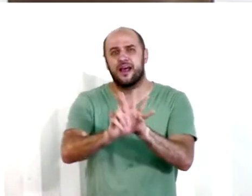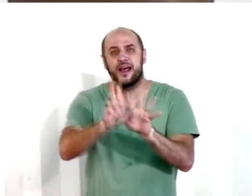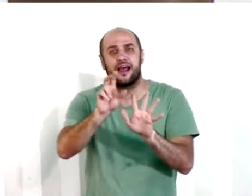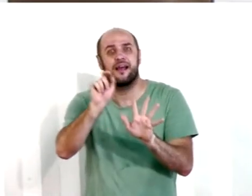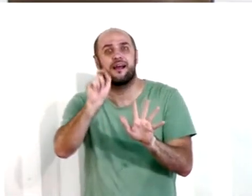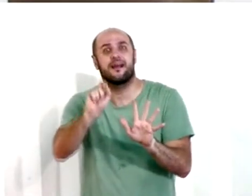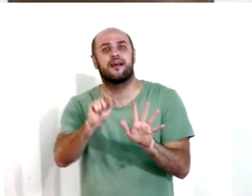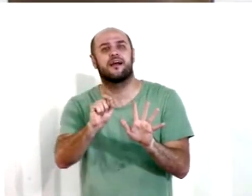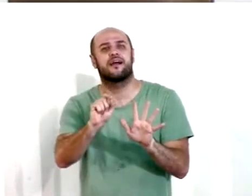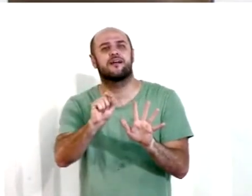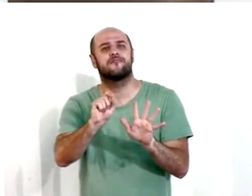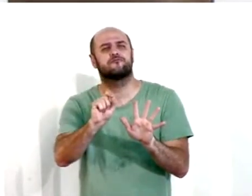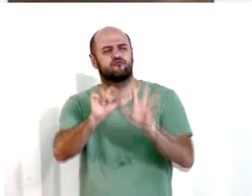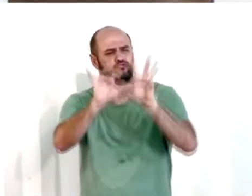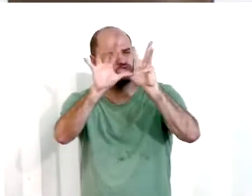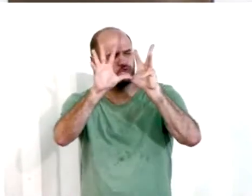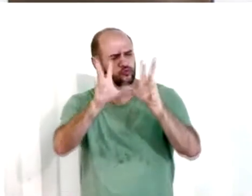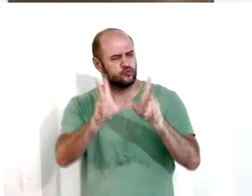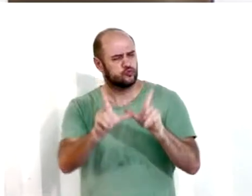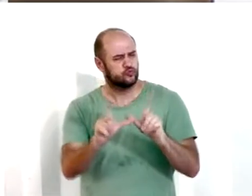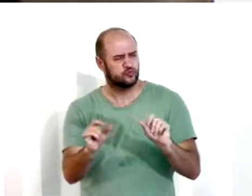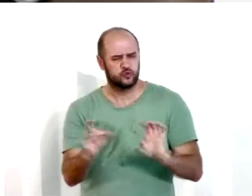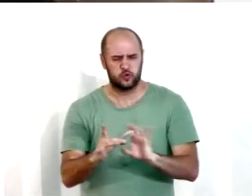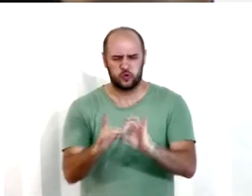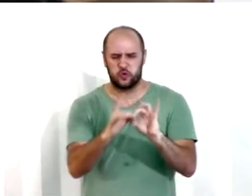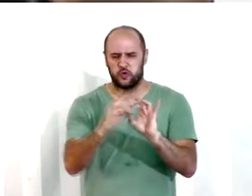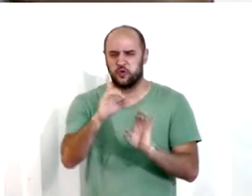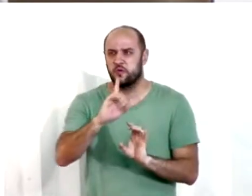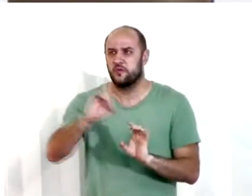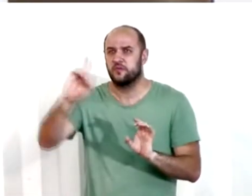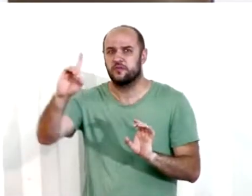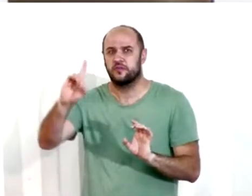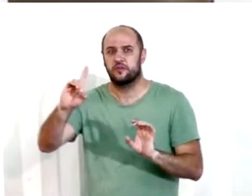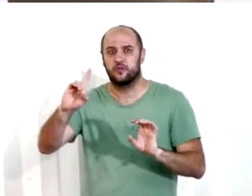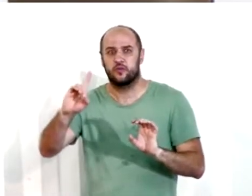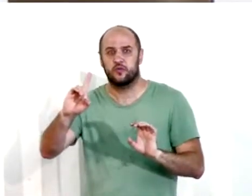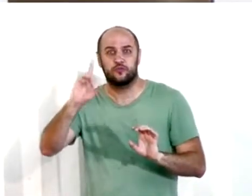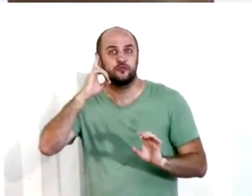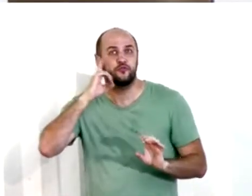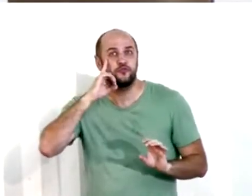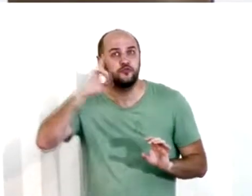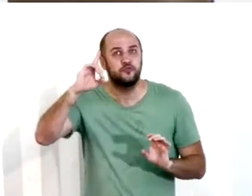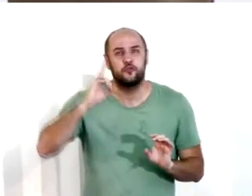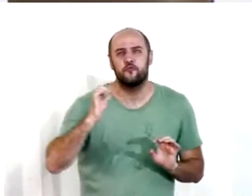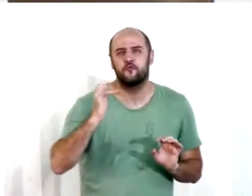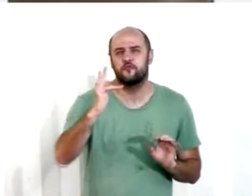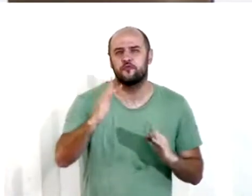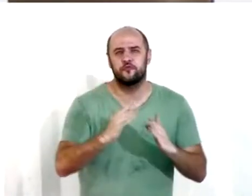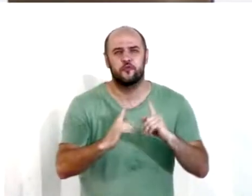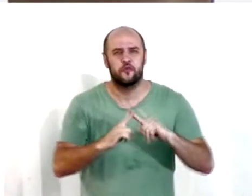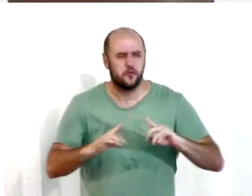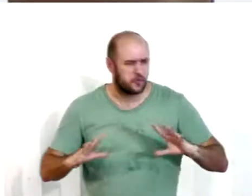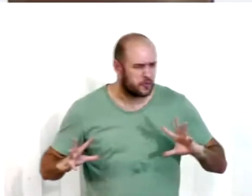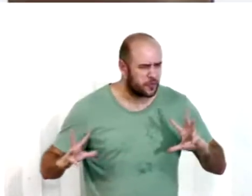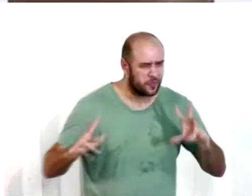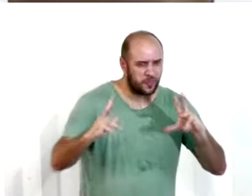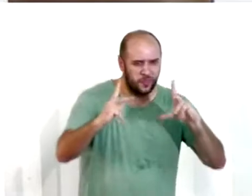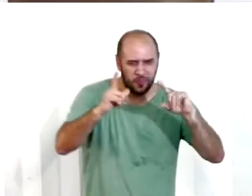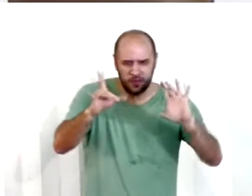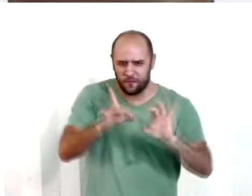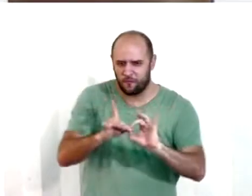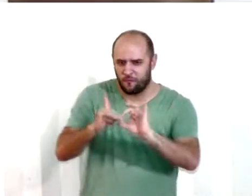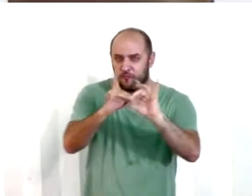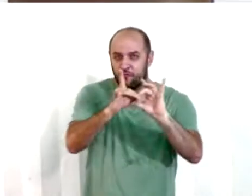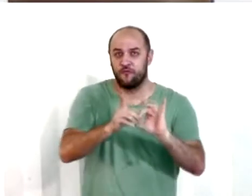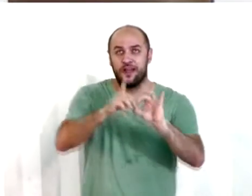aquilo que será pleno, quando toda a igreja invisível estará reunida de forma visível no